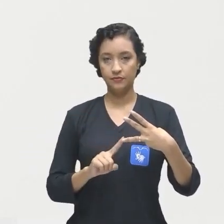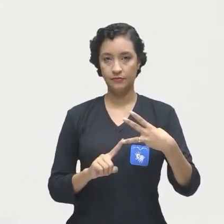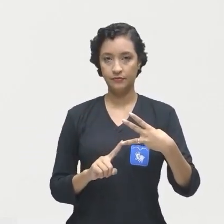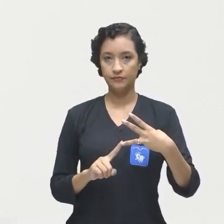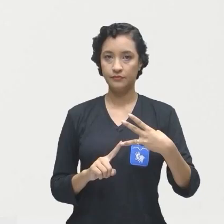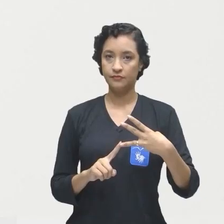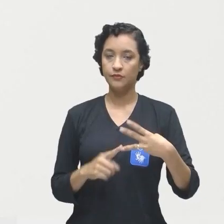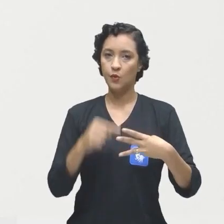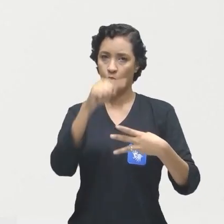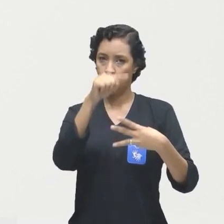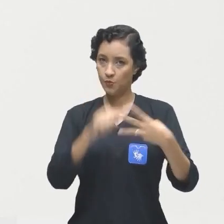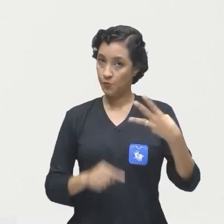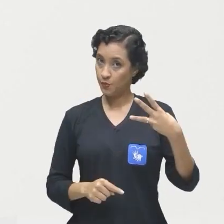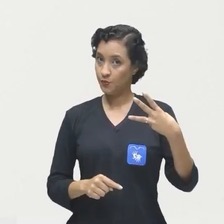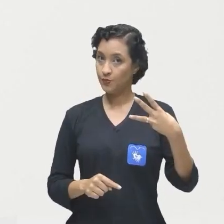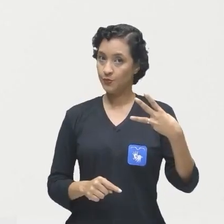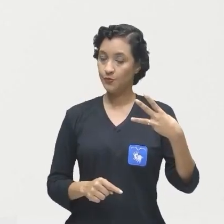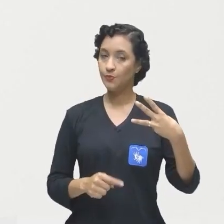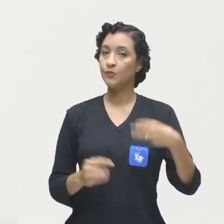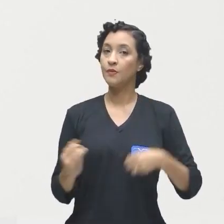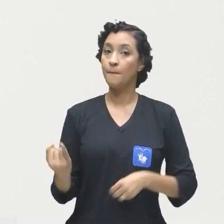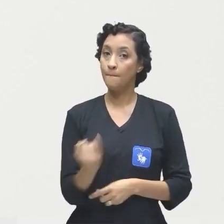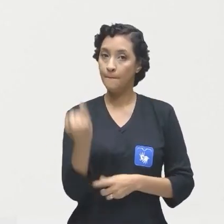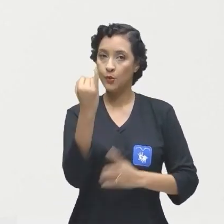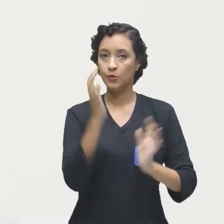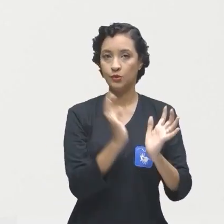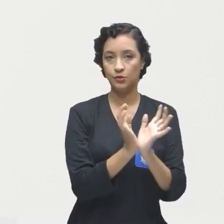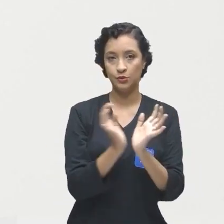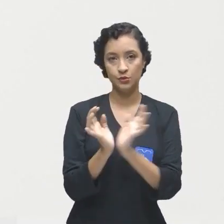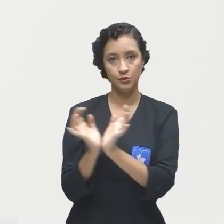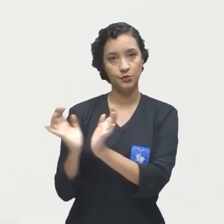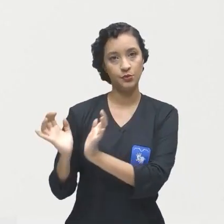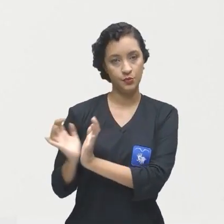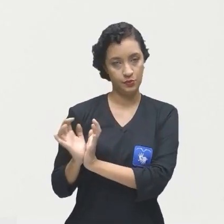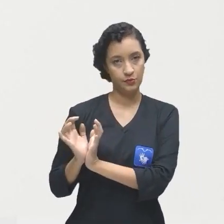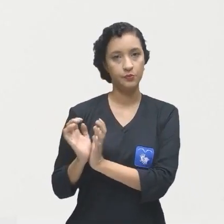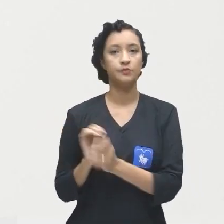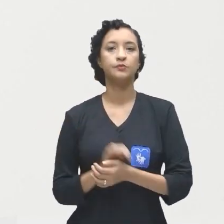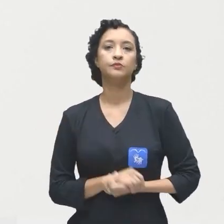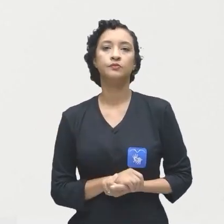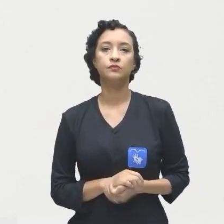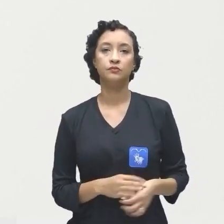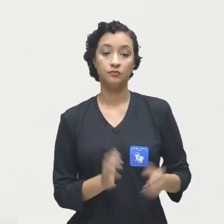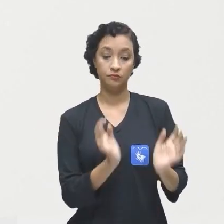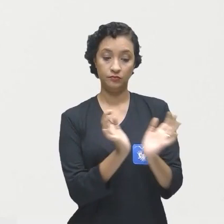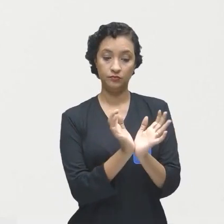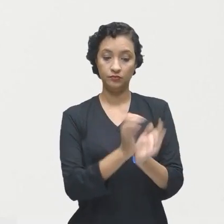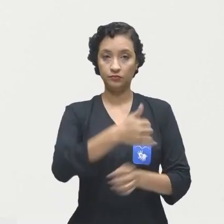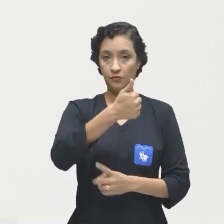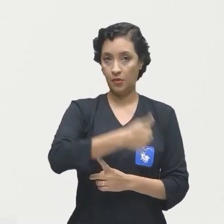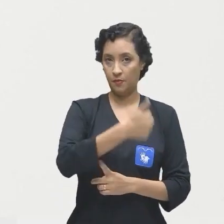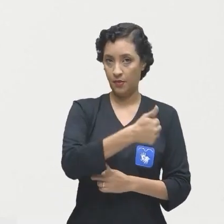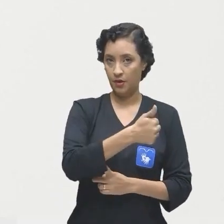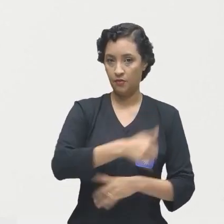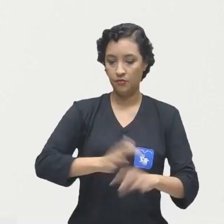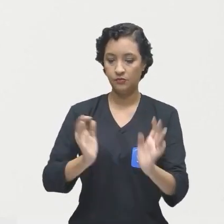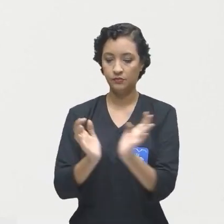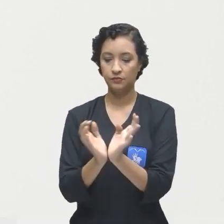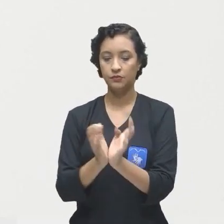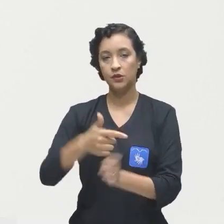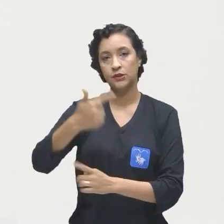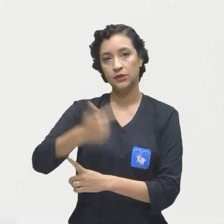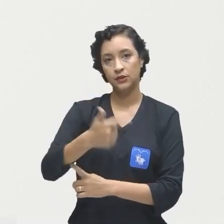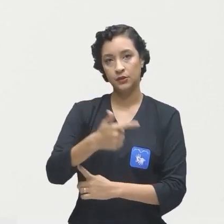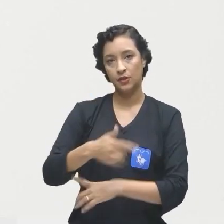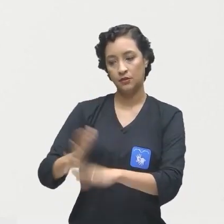também, como já está dizendo, vem da palavra terceiro. Ó. Setores primário, setor secundário e